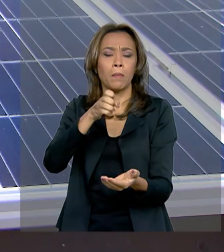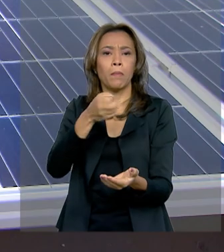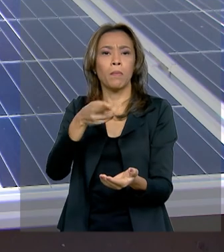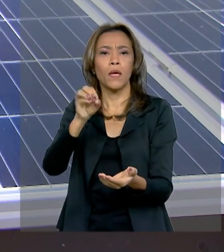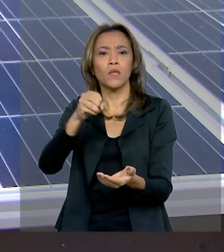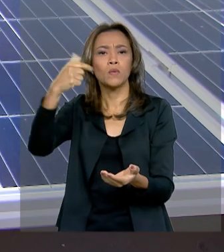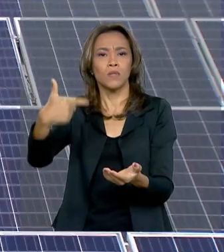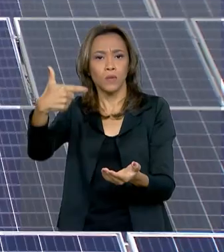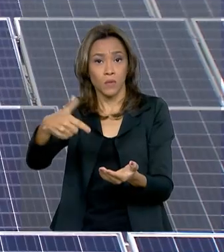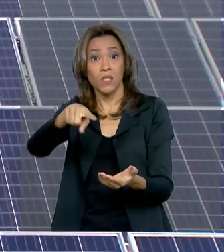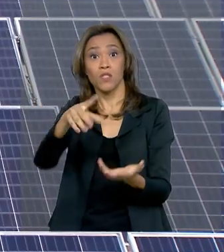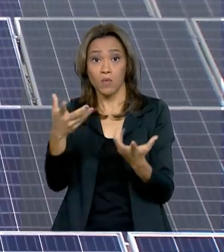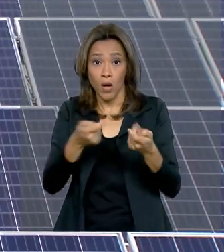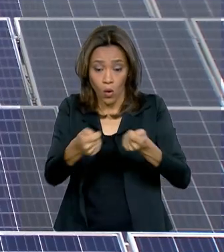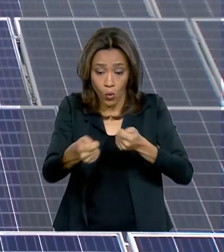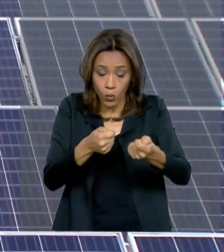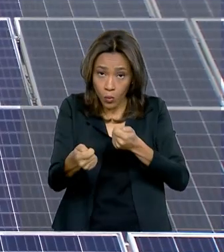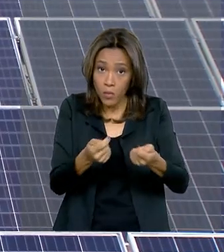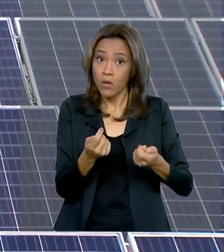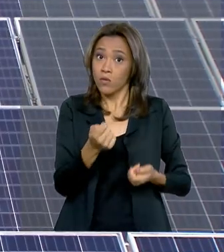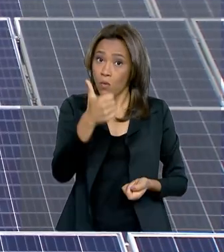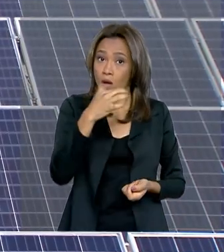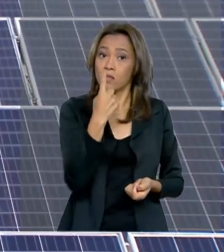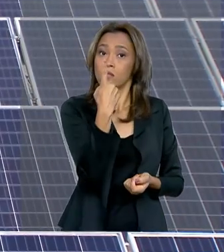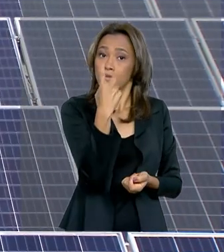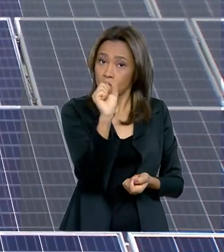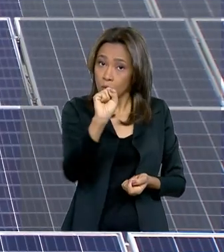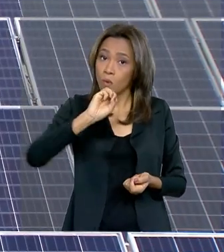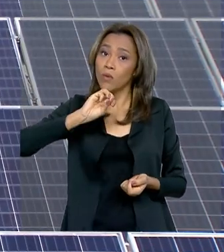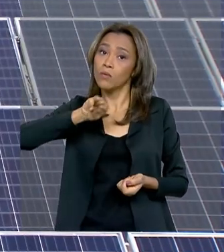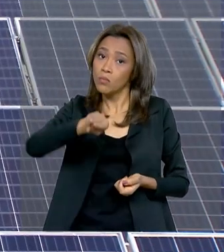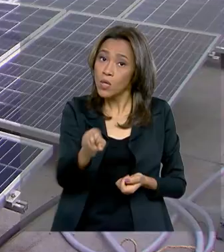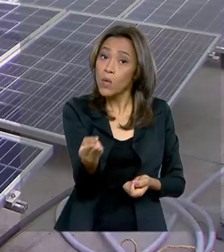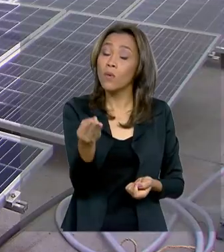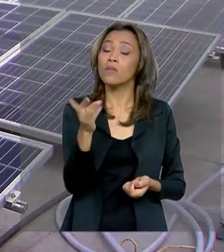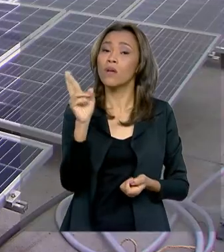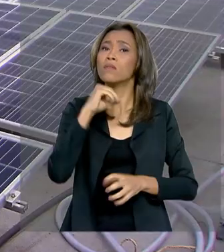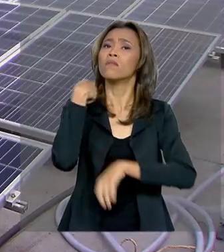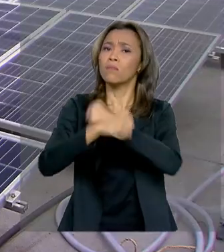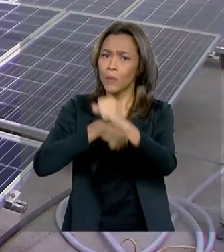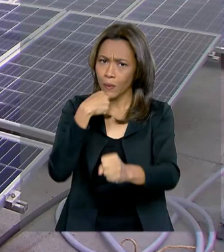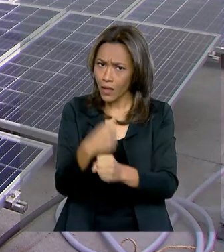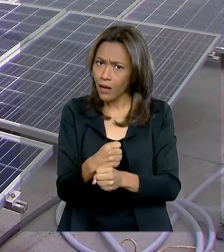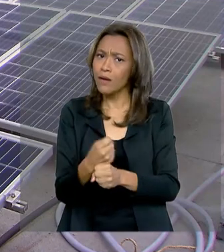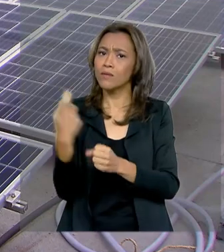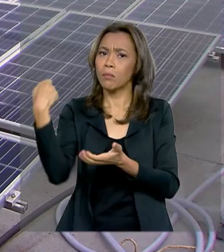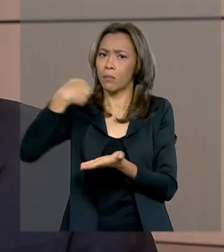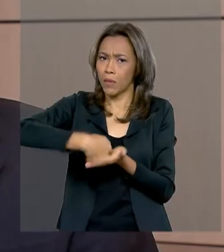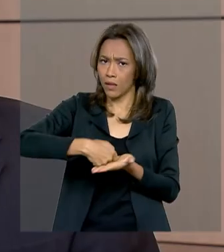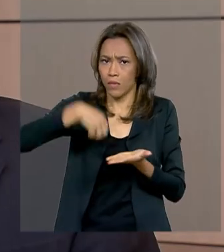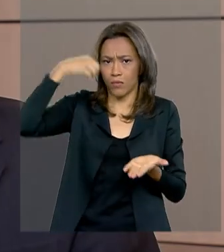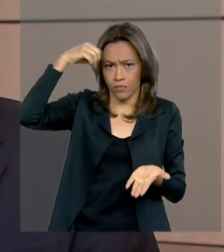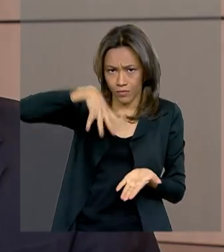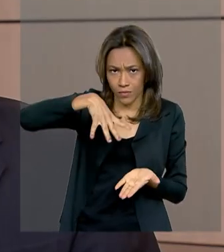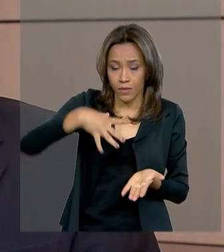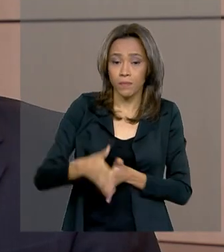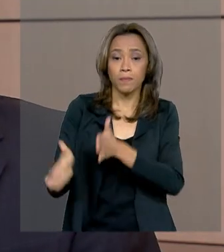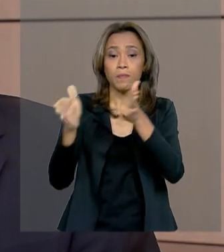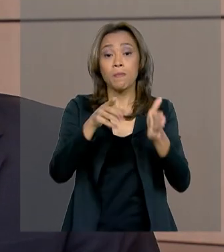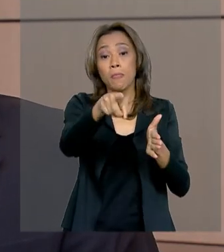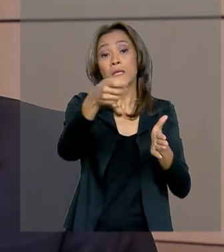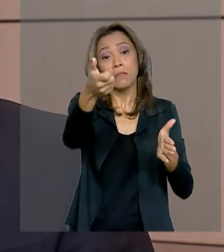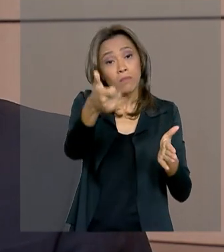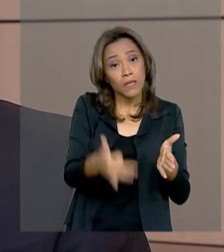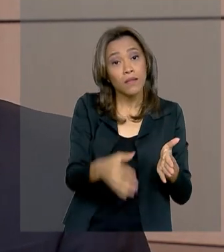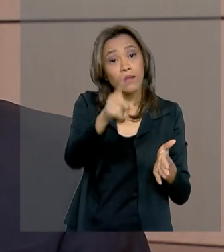gerar uma economia de quase 18 milhões de reais por ano nas contas de energia elétrica. A ideia é